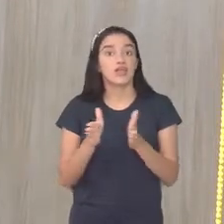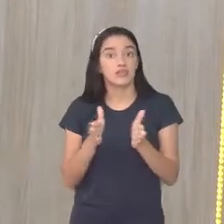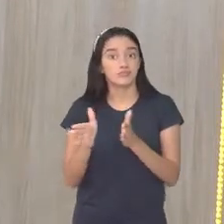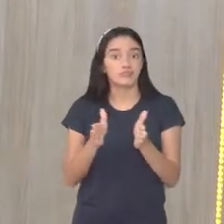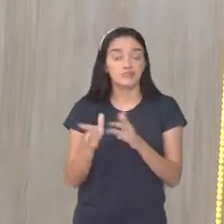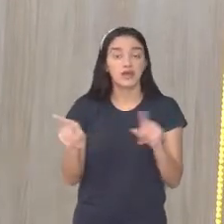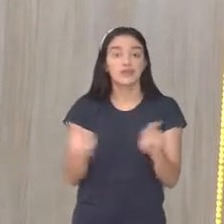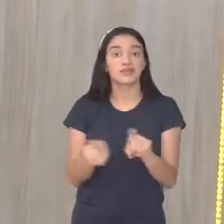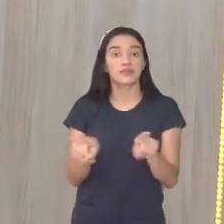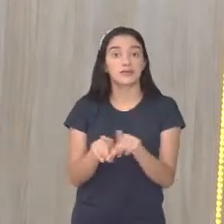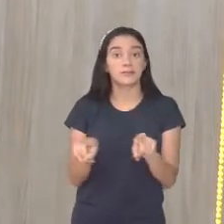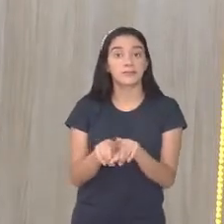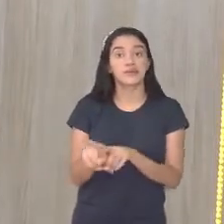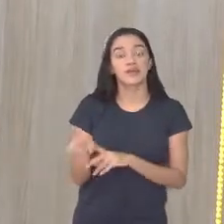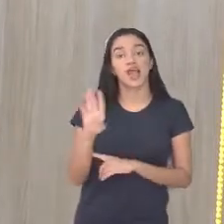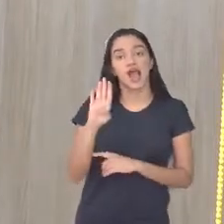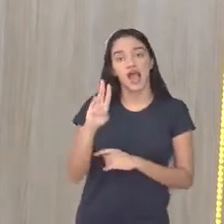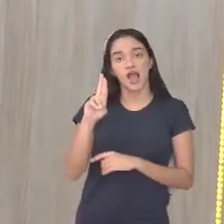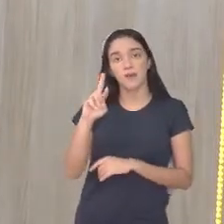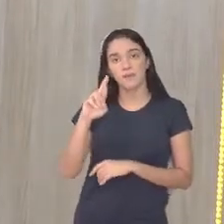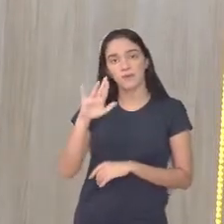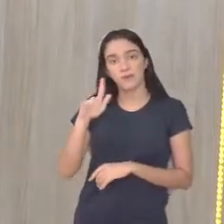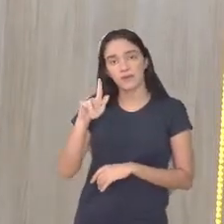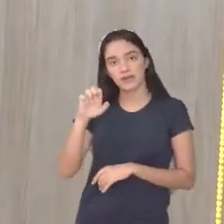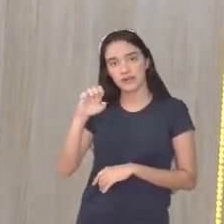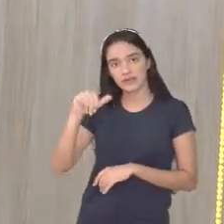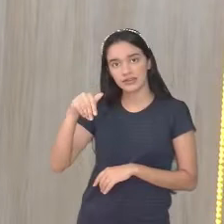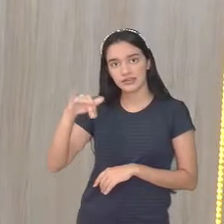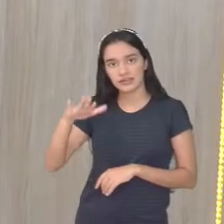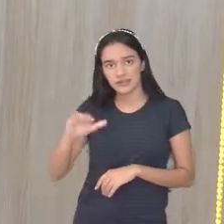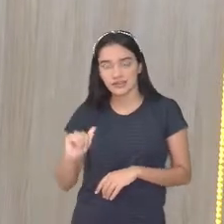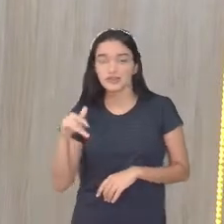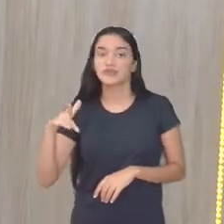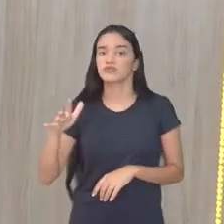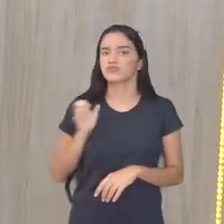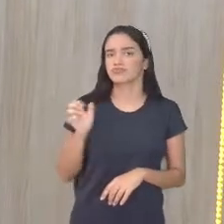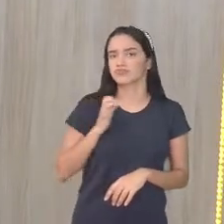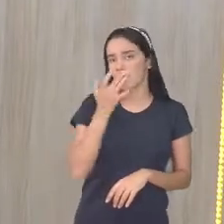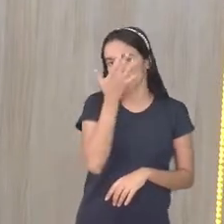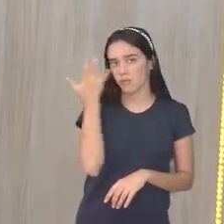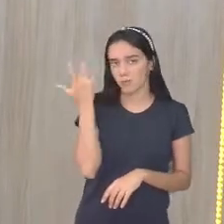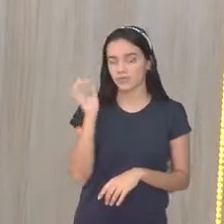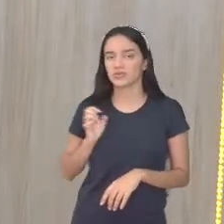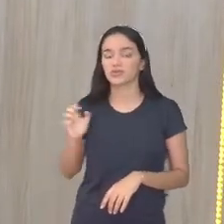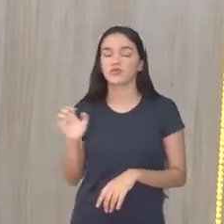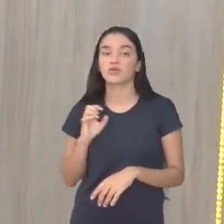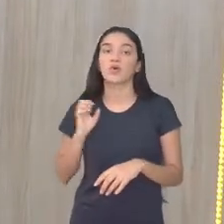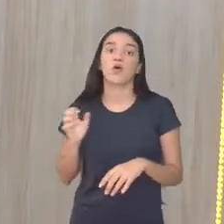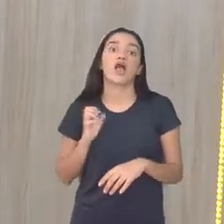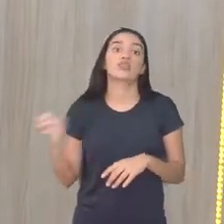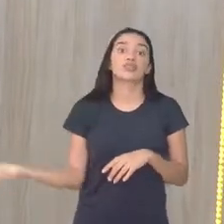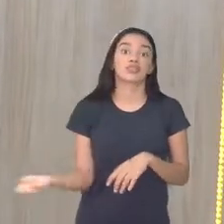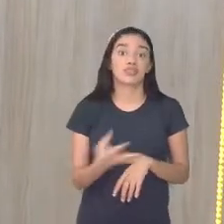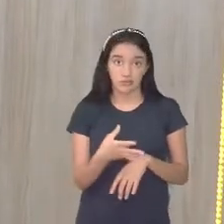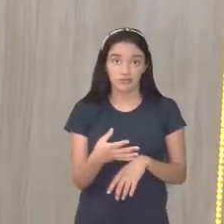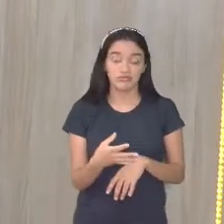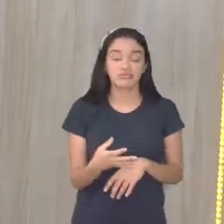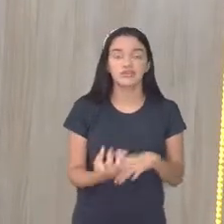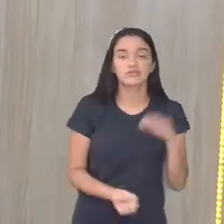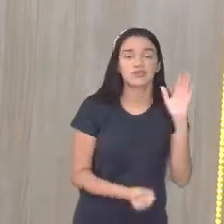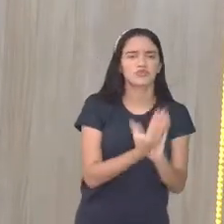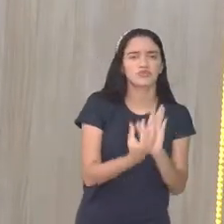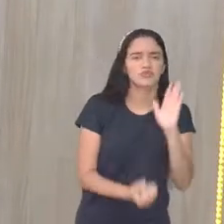Renascimento? Sim, o Renascimento, quando o pintor Van Dyck, ele inventou o chassi e tirou a tela. Antes